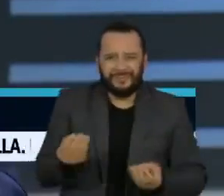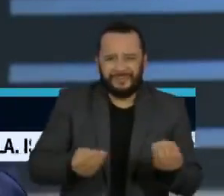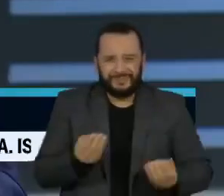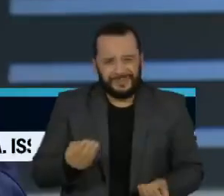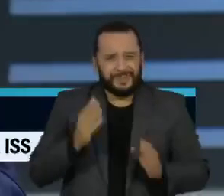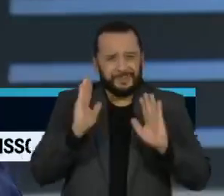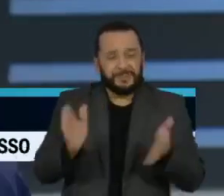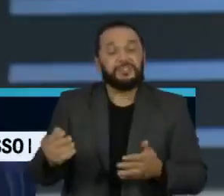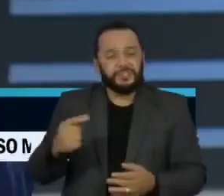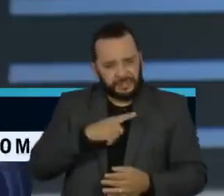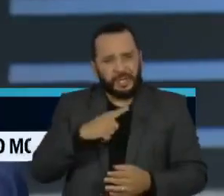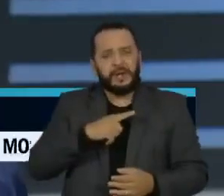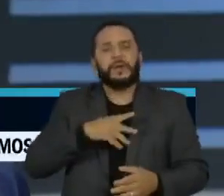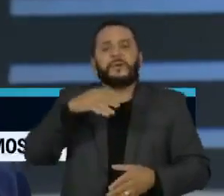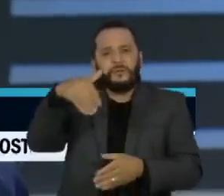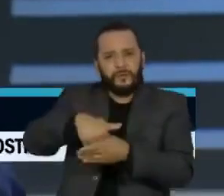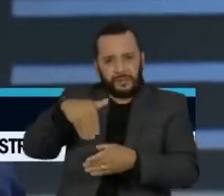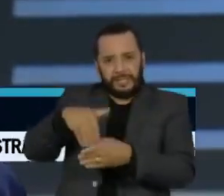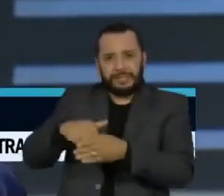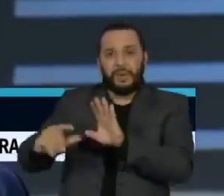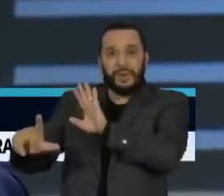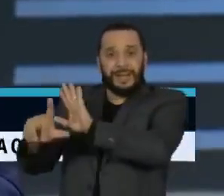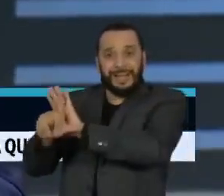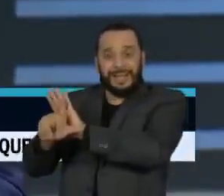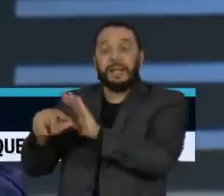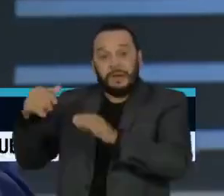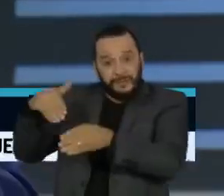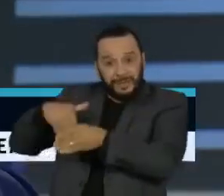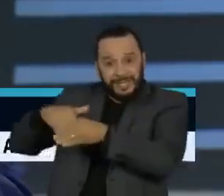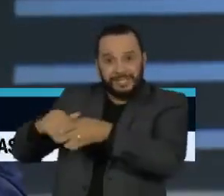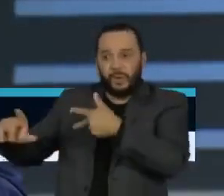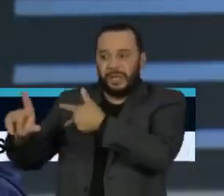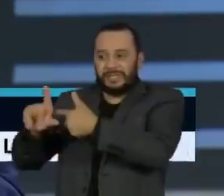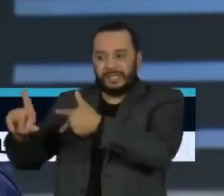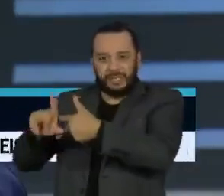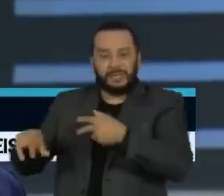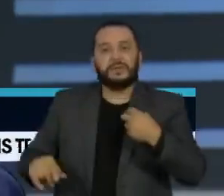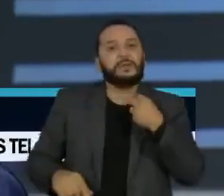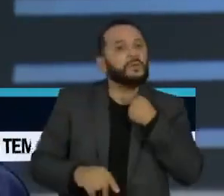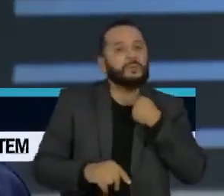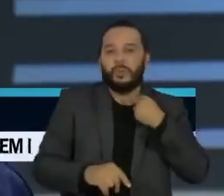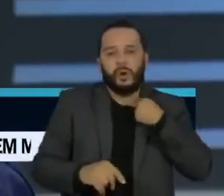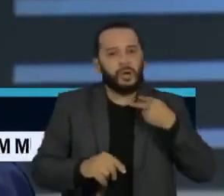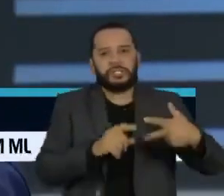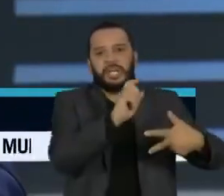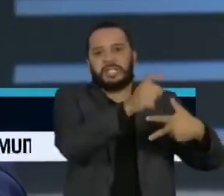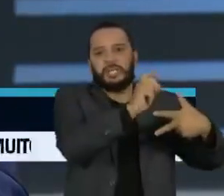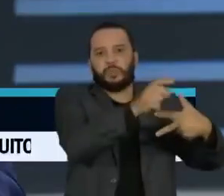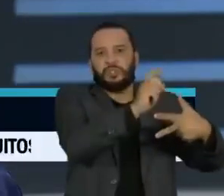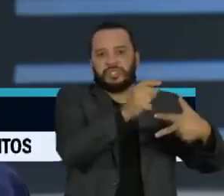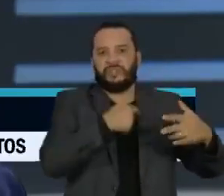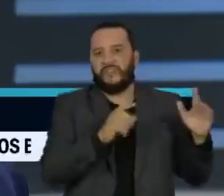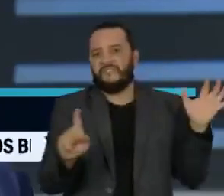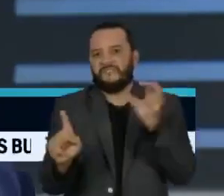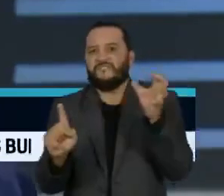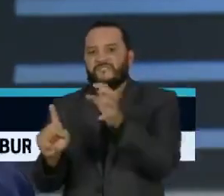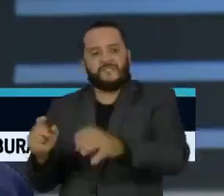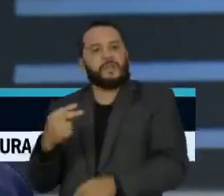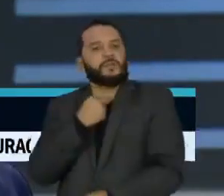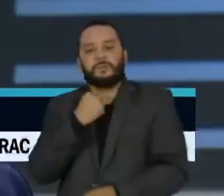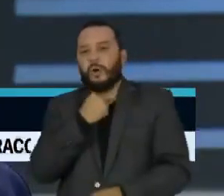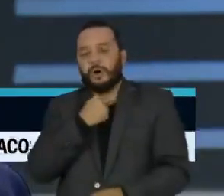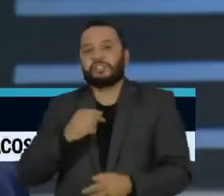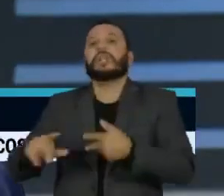tem de ter a presença do executivo Cup tanto deputados isso é péssimo isso Um verdadeiro horror legislativo é um poder autônomo e